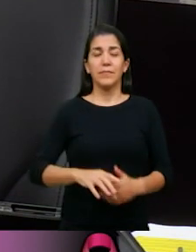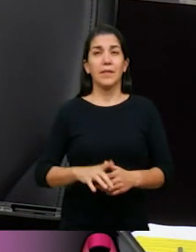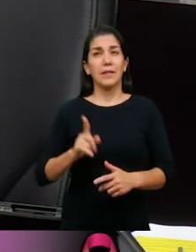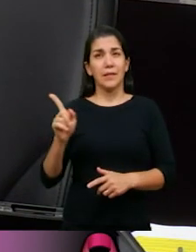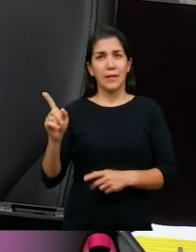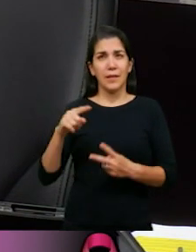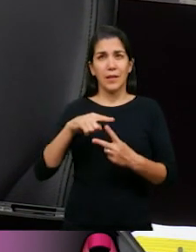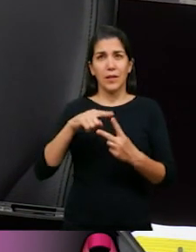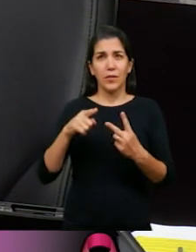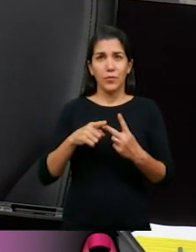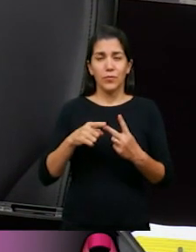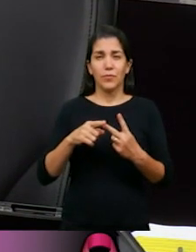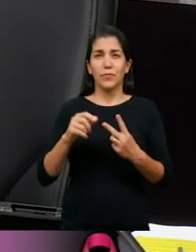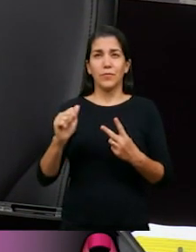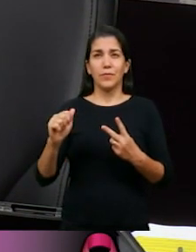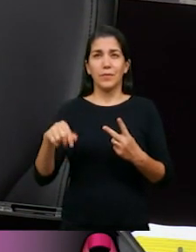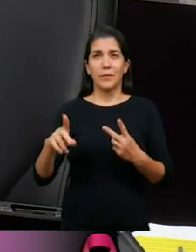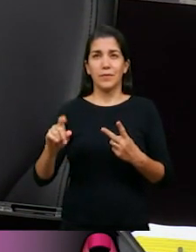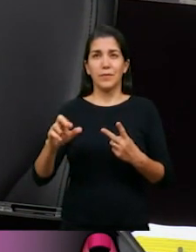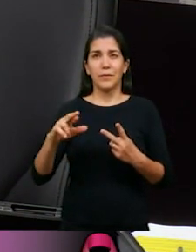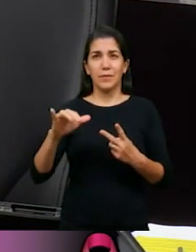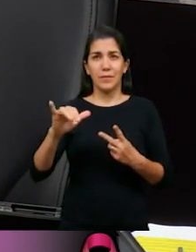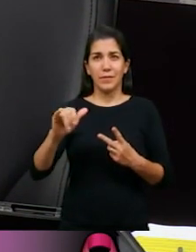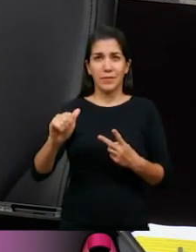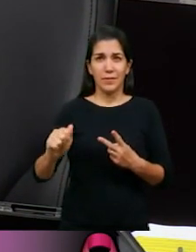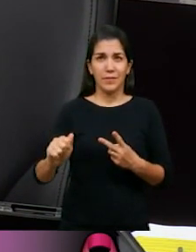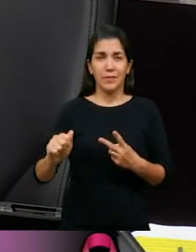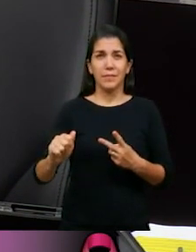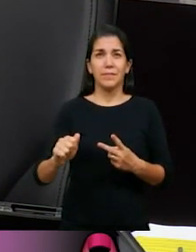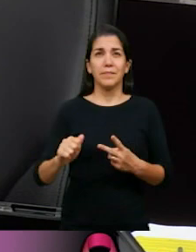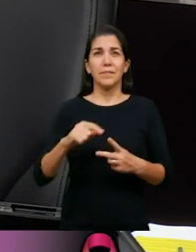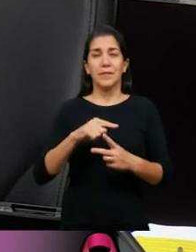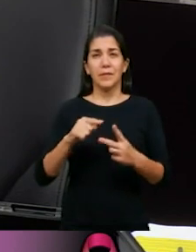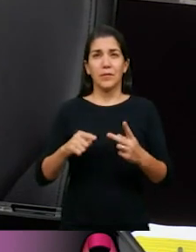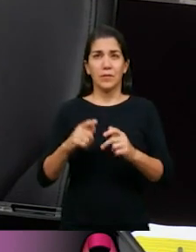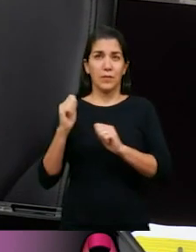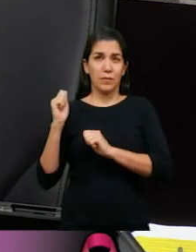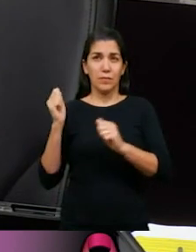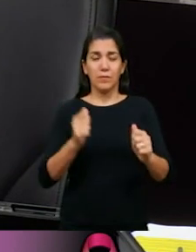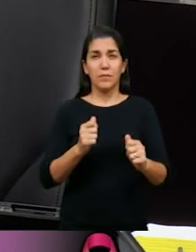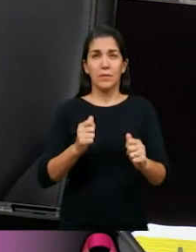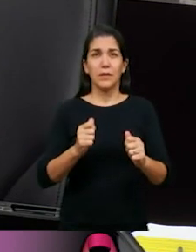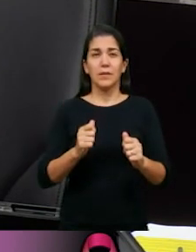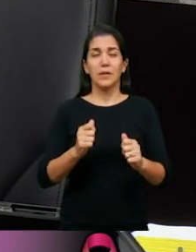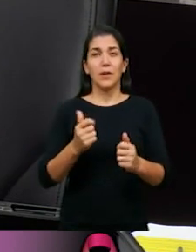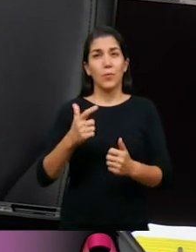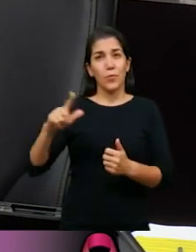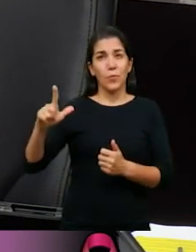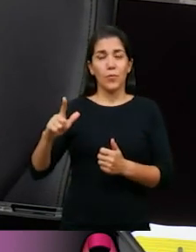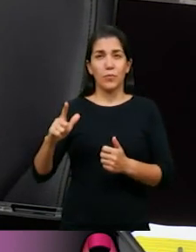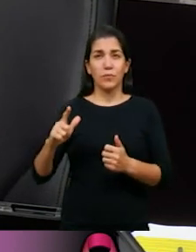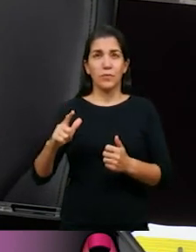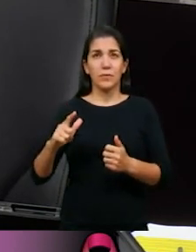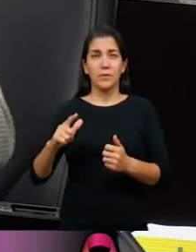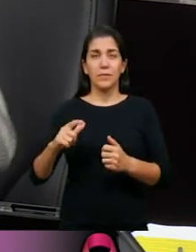faz o projeto Jiu-Jitsu para Todos, e tem a outra Andréia, que faz da capoeira lá também. A gente tem participado das duas modalidades